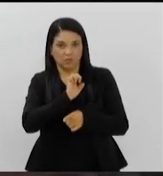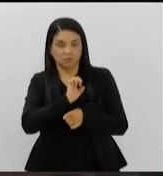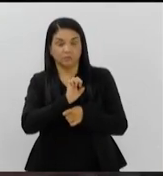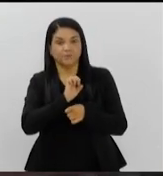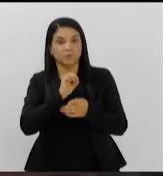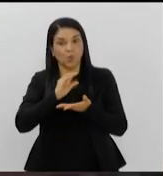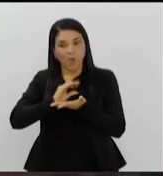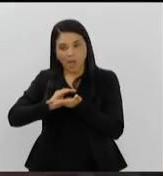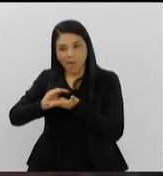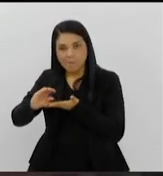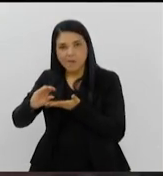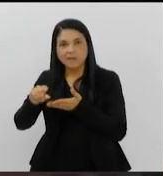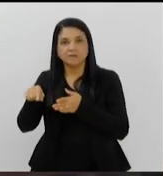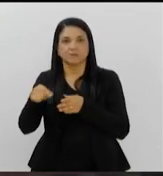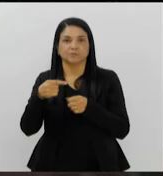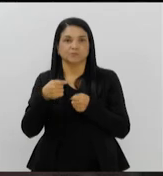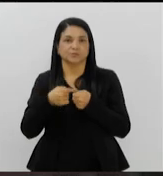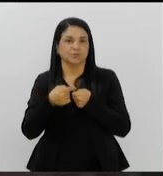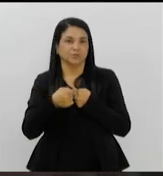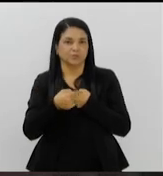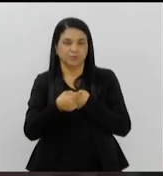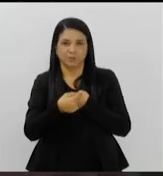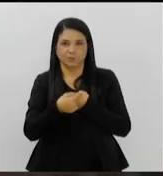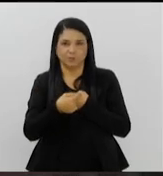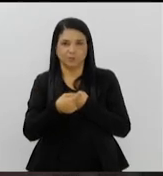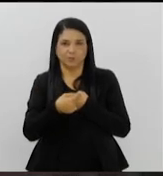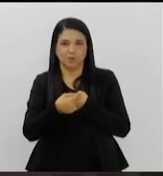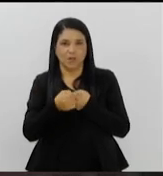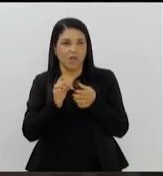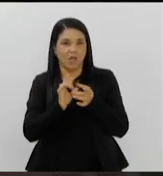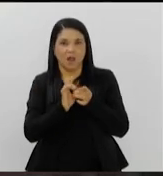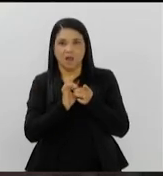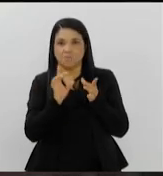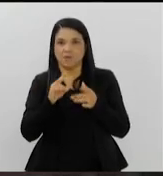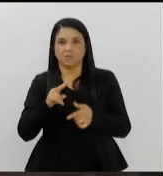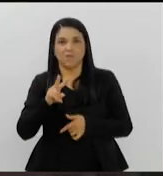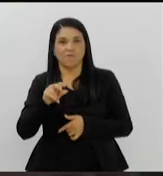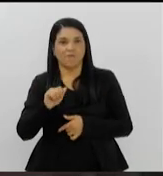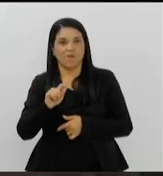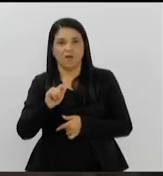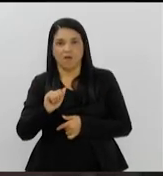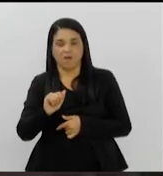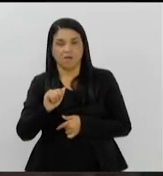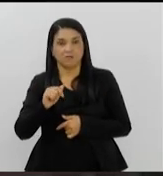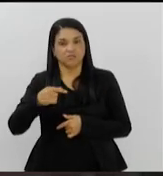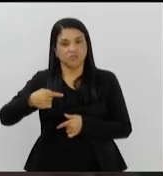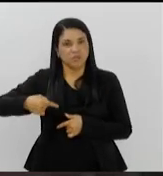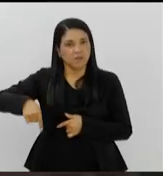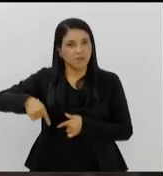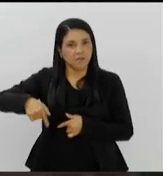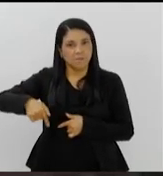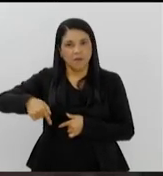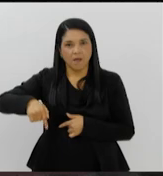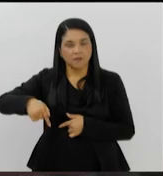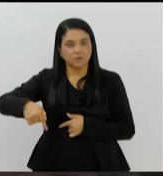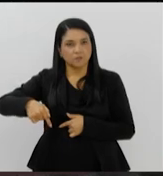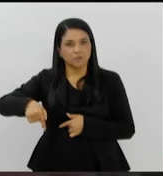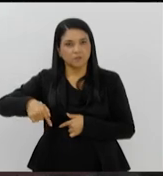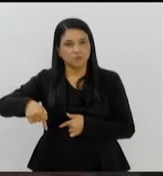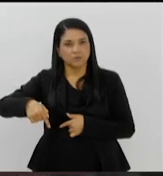feito ao município não é feito para o município, a liberação de vagas que é feita ao município de Queimados não é feito para